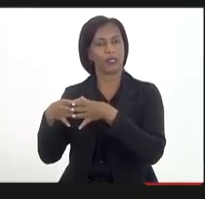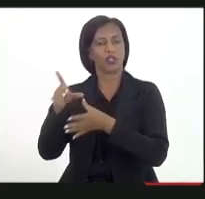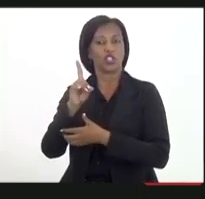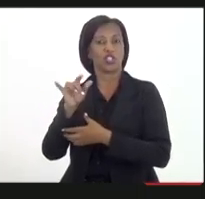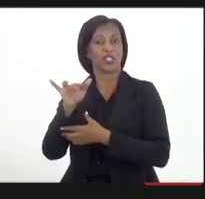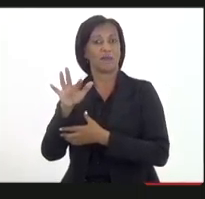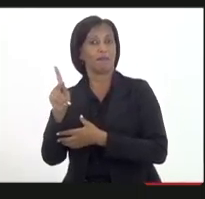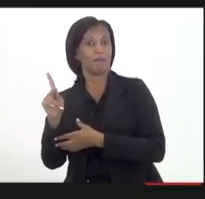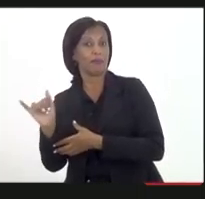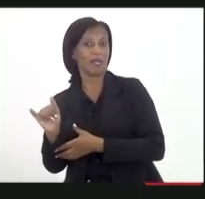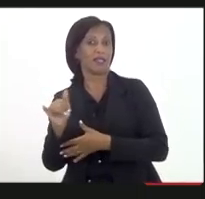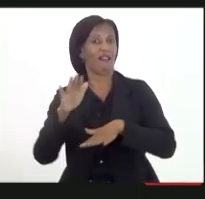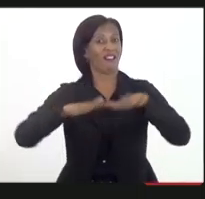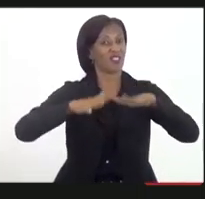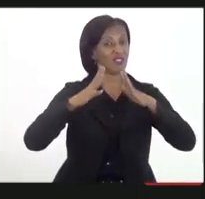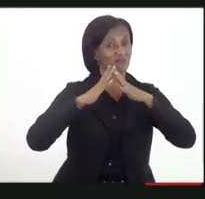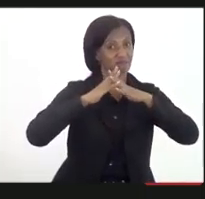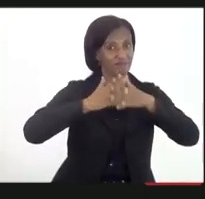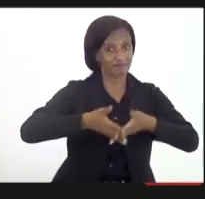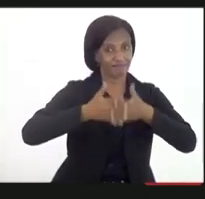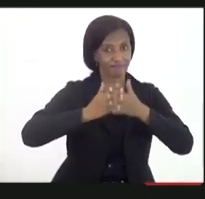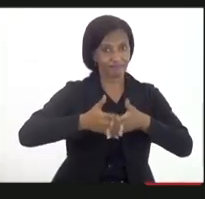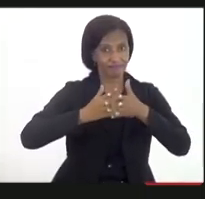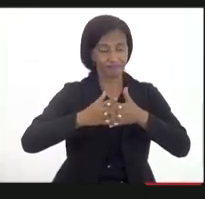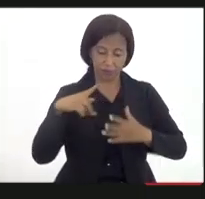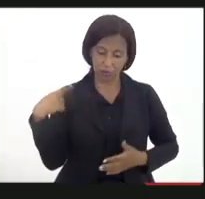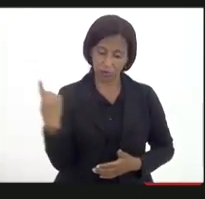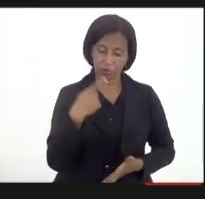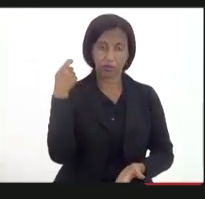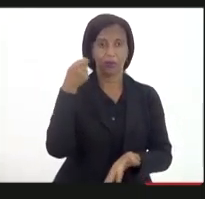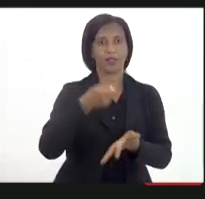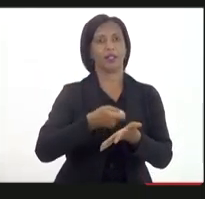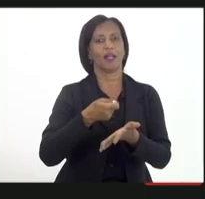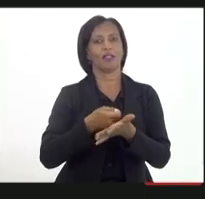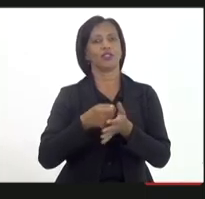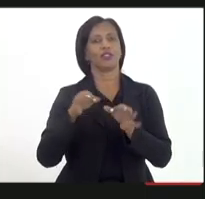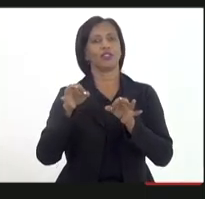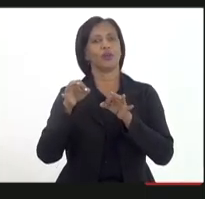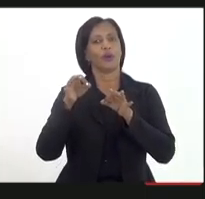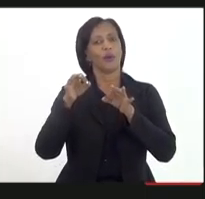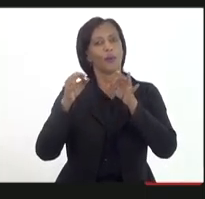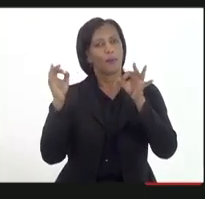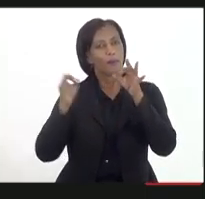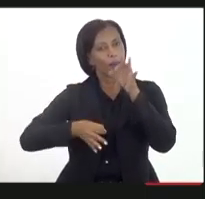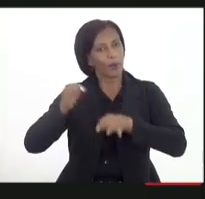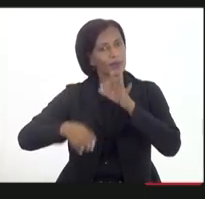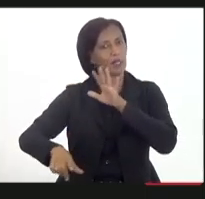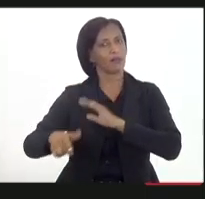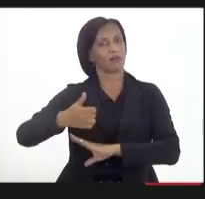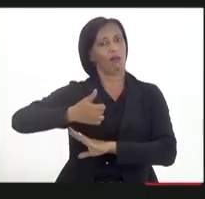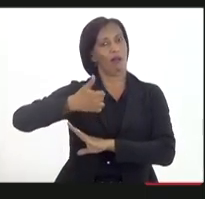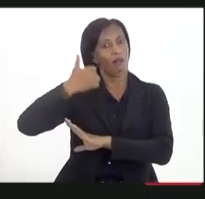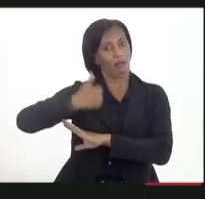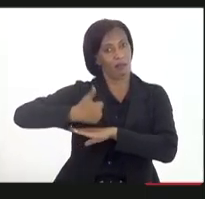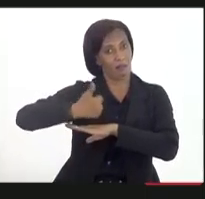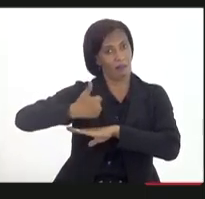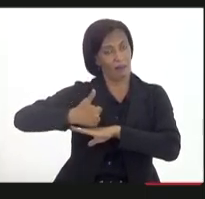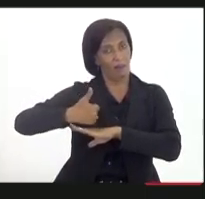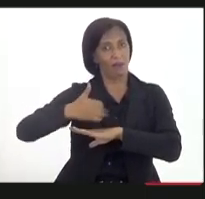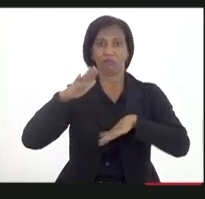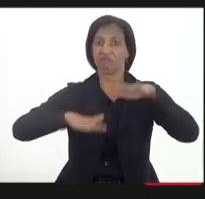a muita das vezes atrapalha então nós temos que garantir o devido processo legal ampla defesa e do contraditório é isso militares